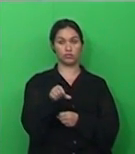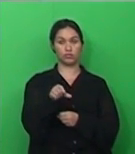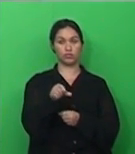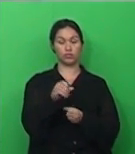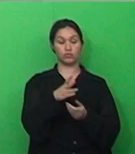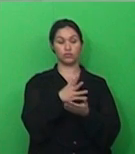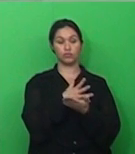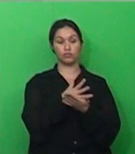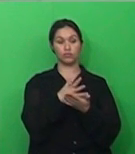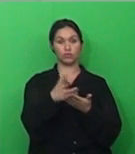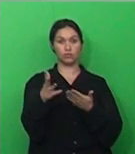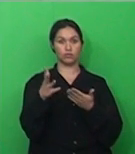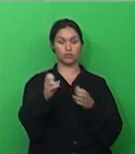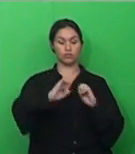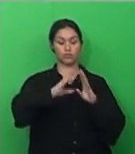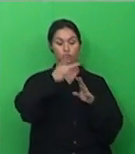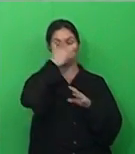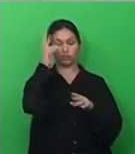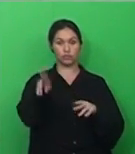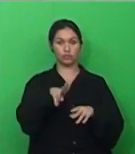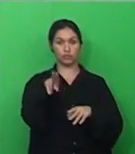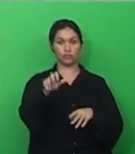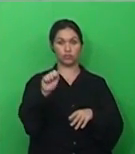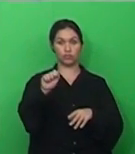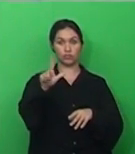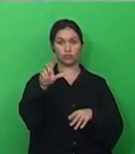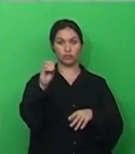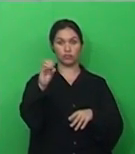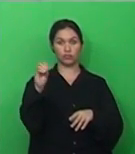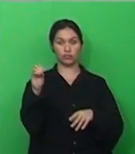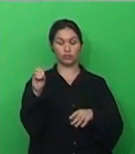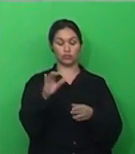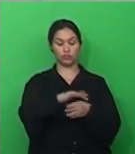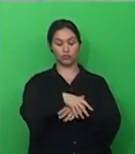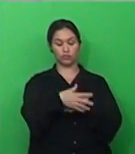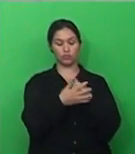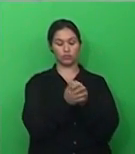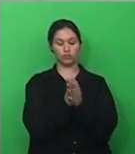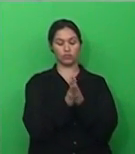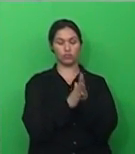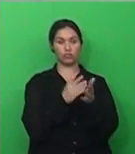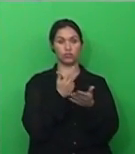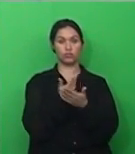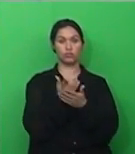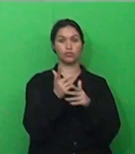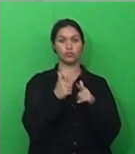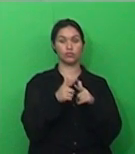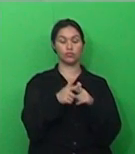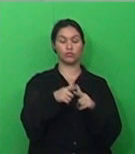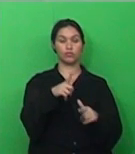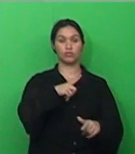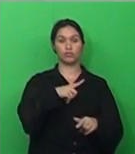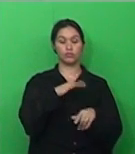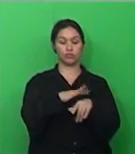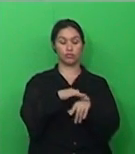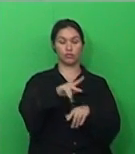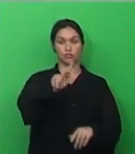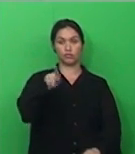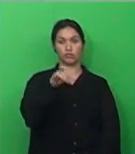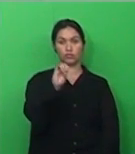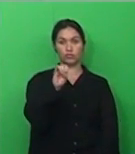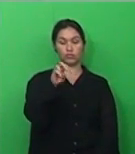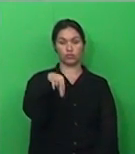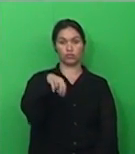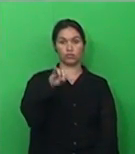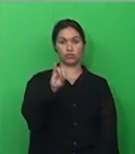gripe H1N1, na qual tiveram algumas mortes no Brasil, mais de 2 mil mortes no Brasil